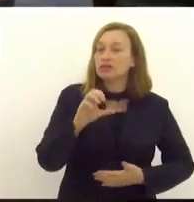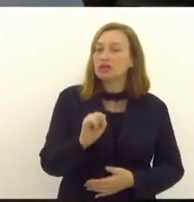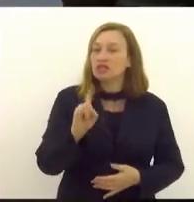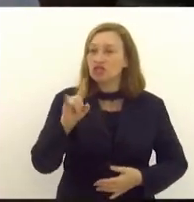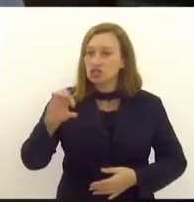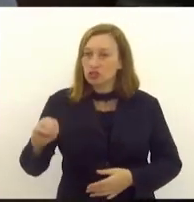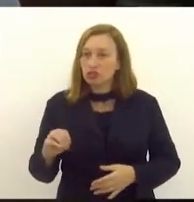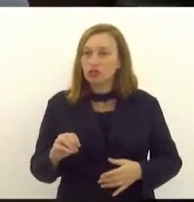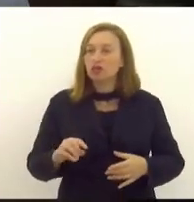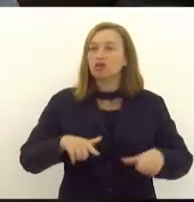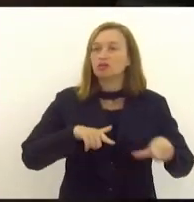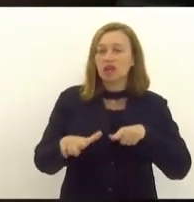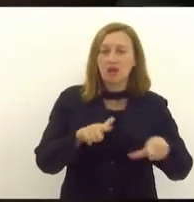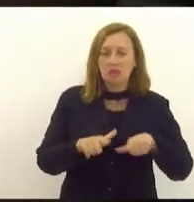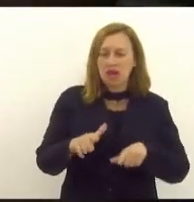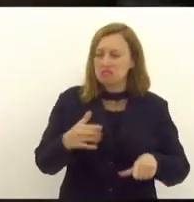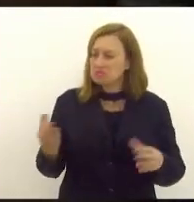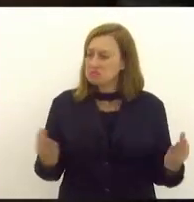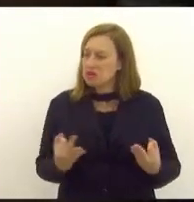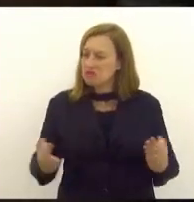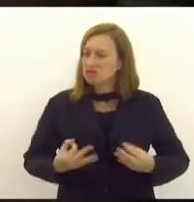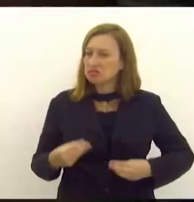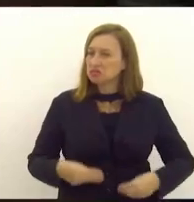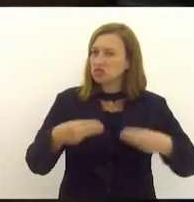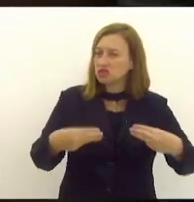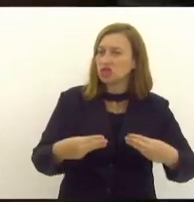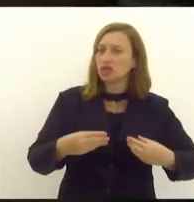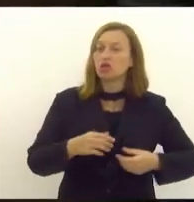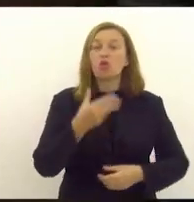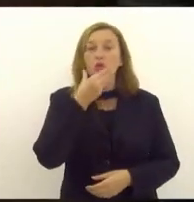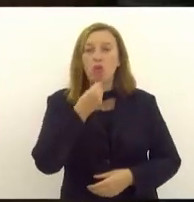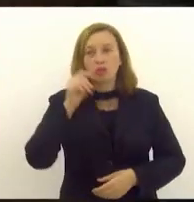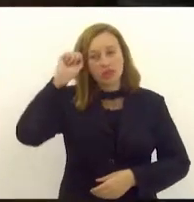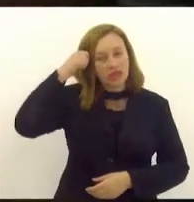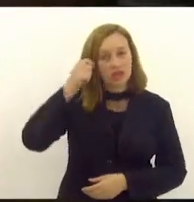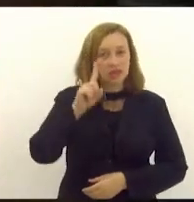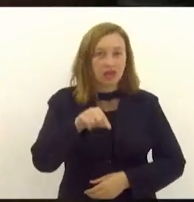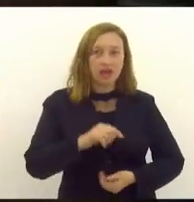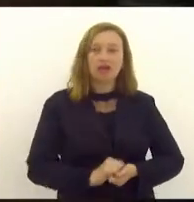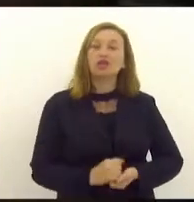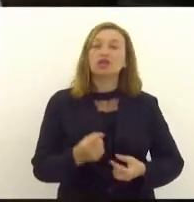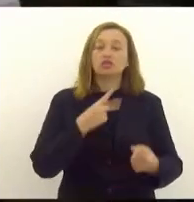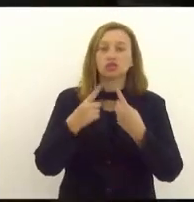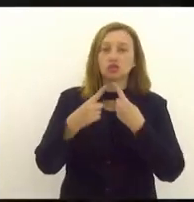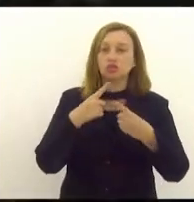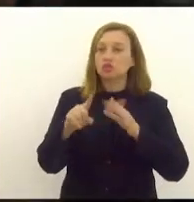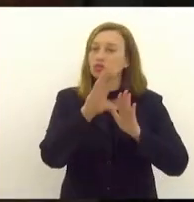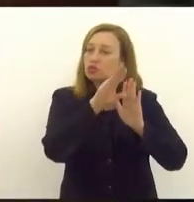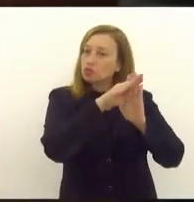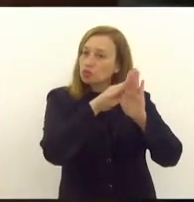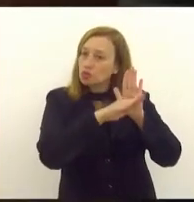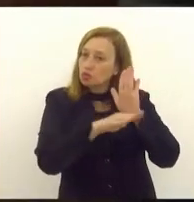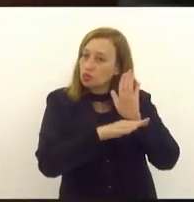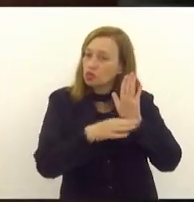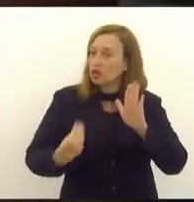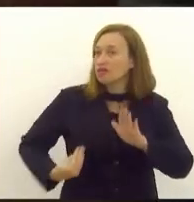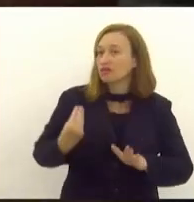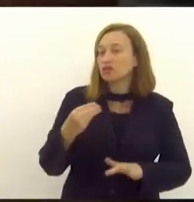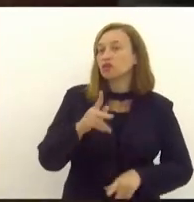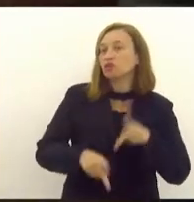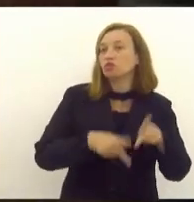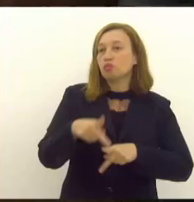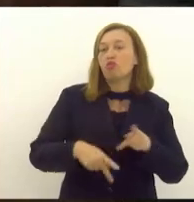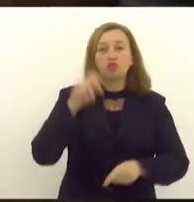fazendo um trabalho ímpar à frente do ministério como homem negro que é debater nós pautas centrais da vida da população